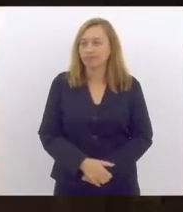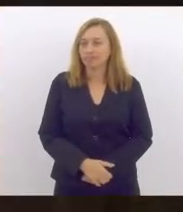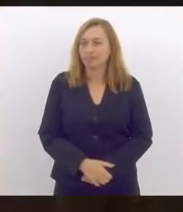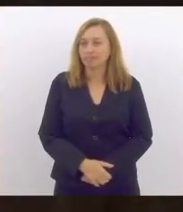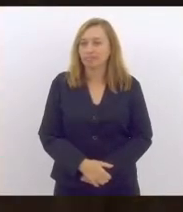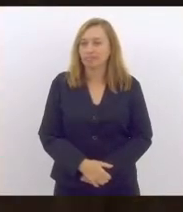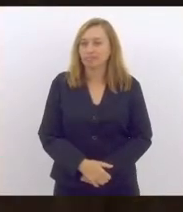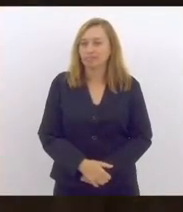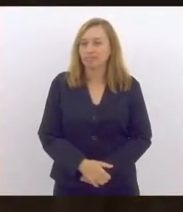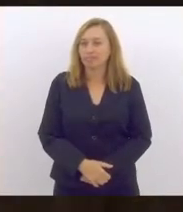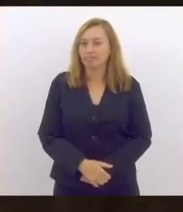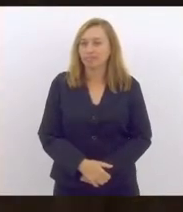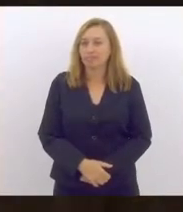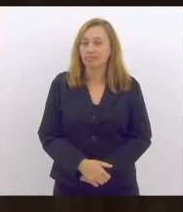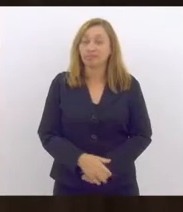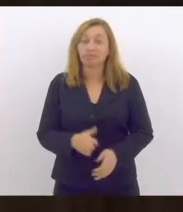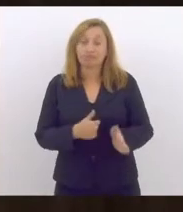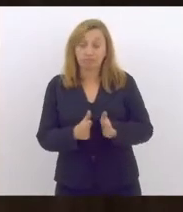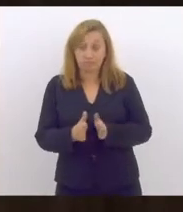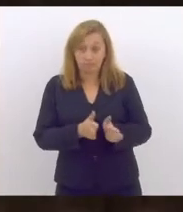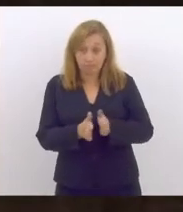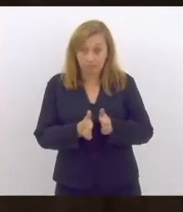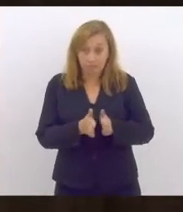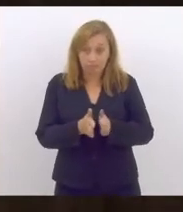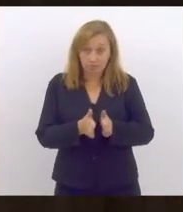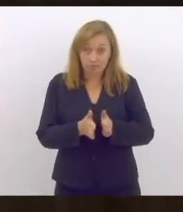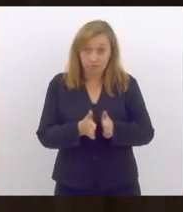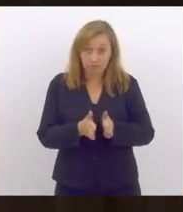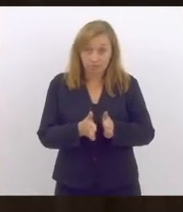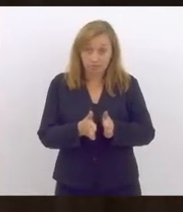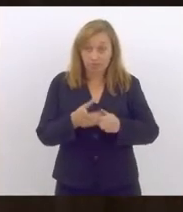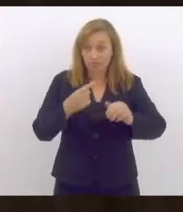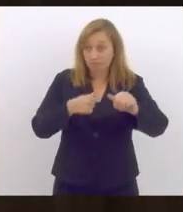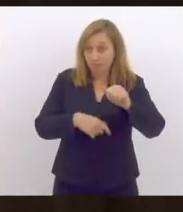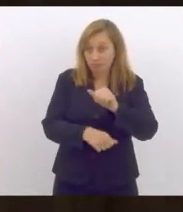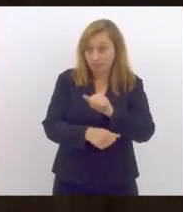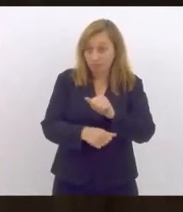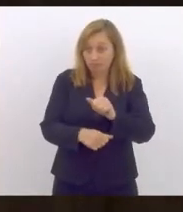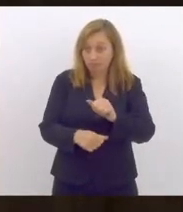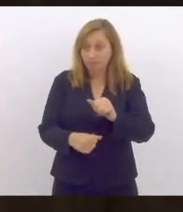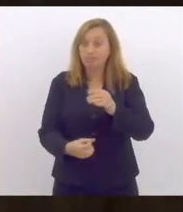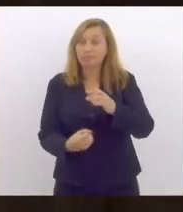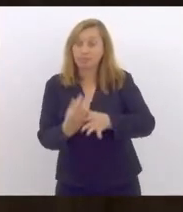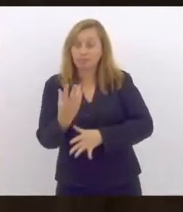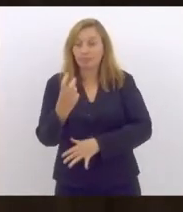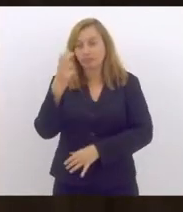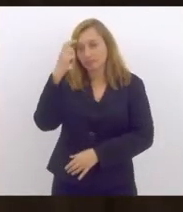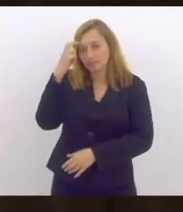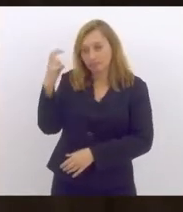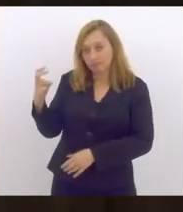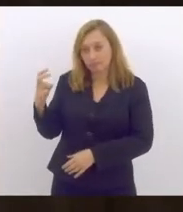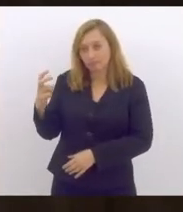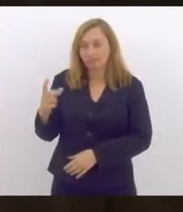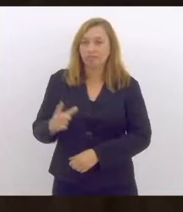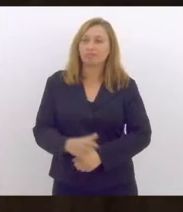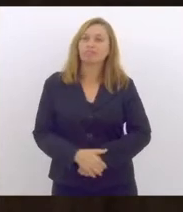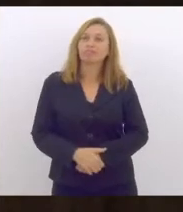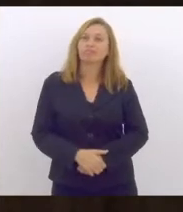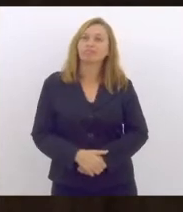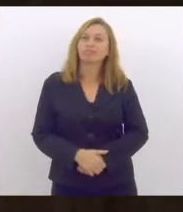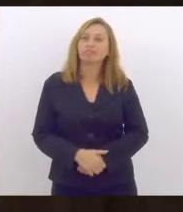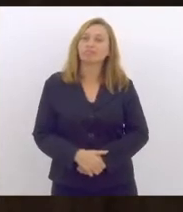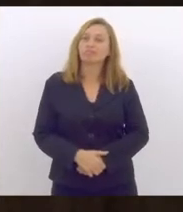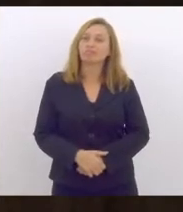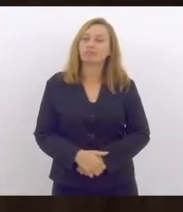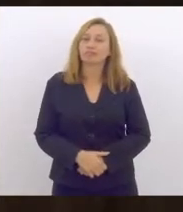Presidente, o acesso às fontes de financiamento para as produções culturais tem como um dos